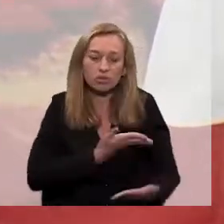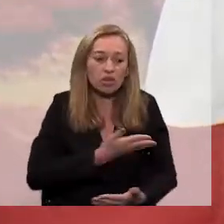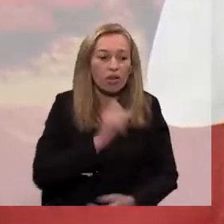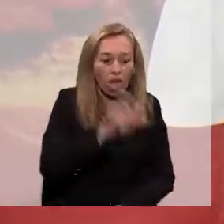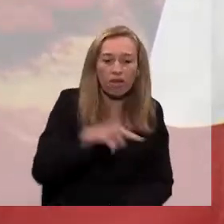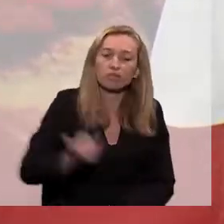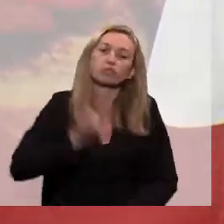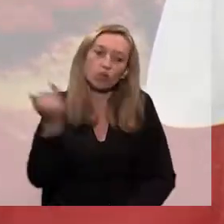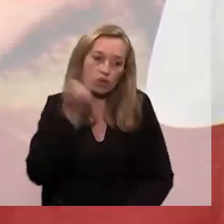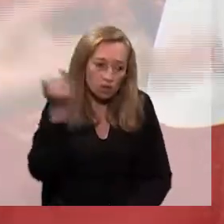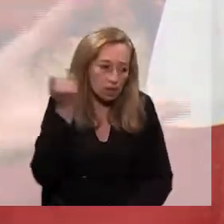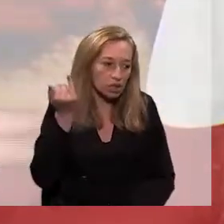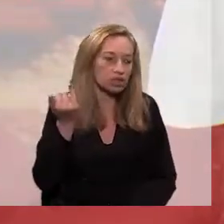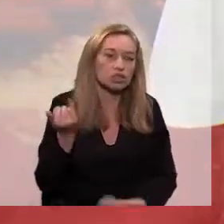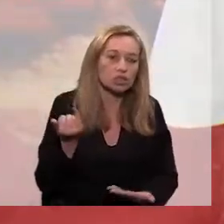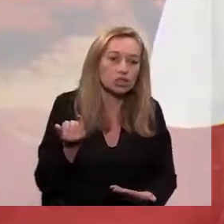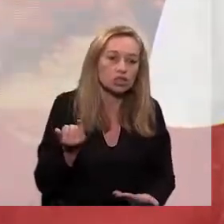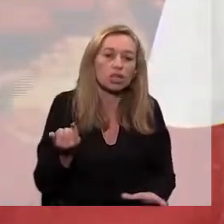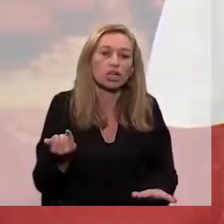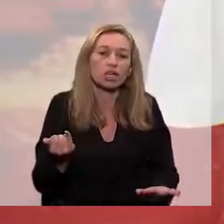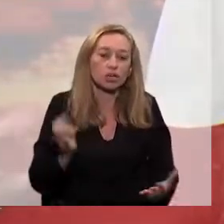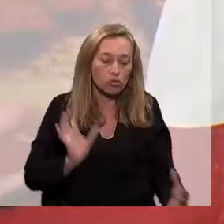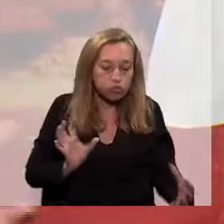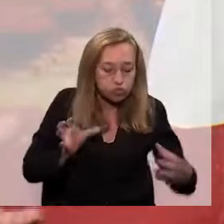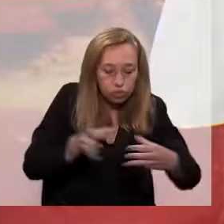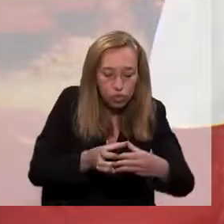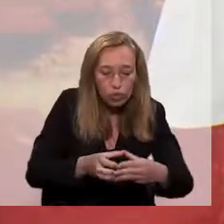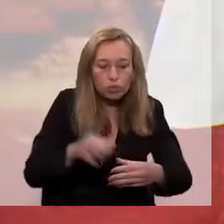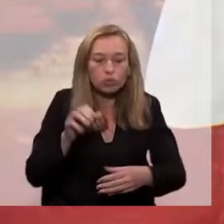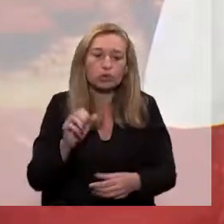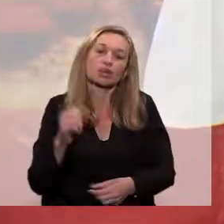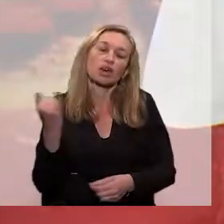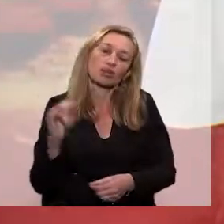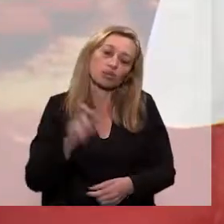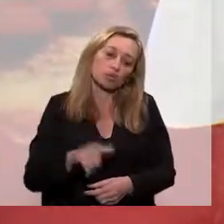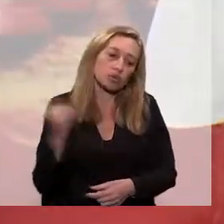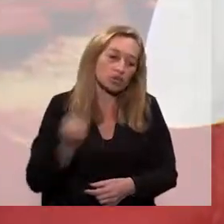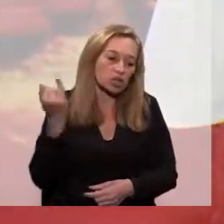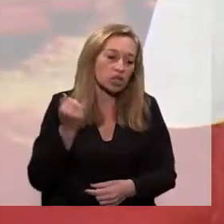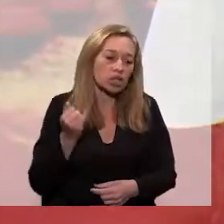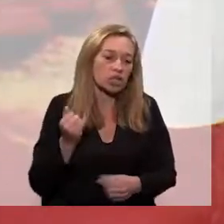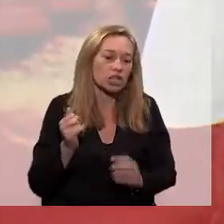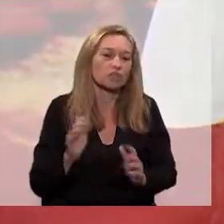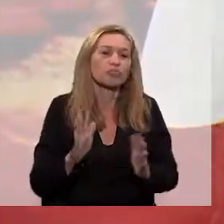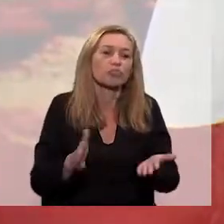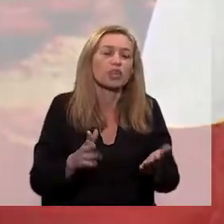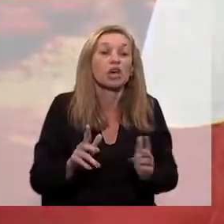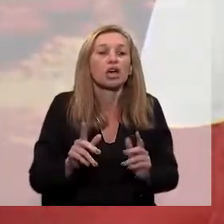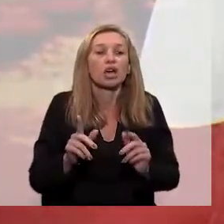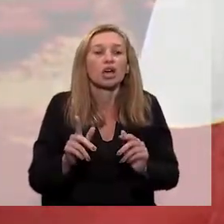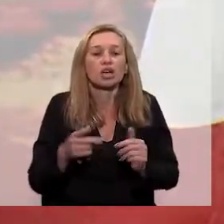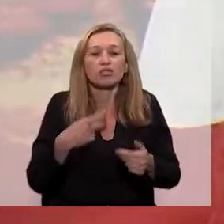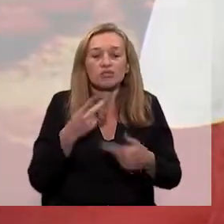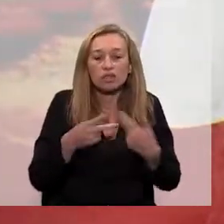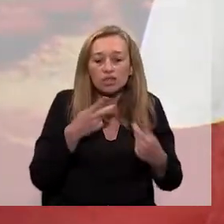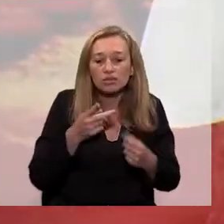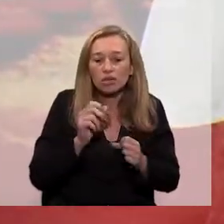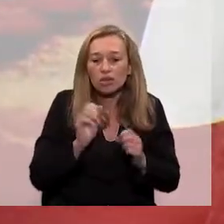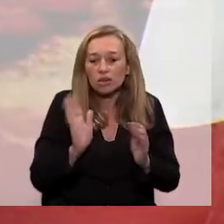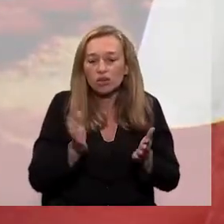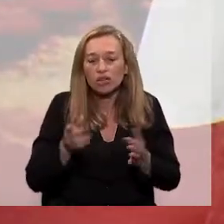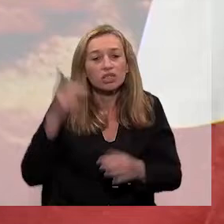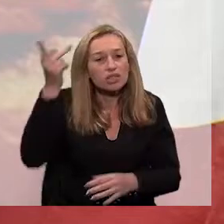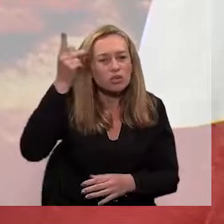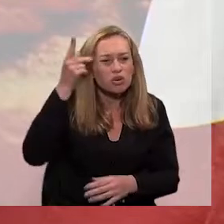importante, né, para ele participar de uma tribo ou não, como a gente chama, né. No caso de Suzano, né, de São Paulo,